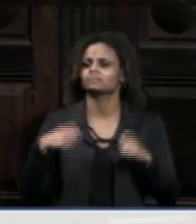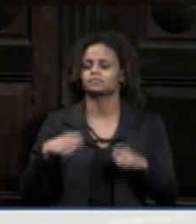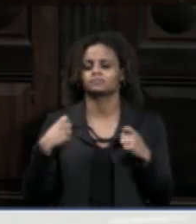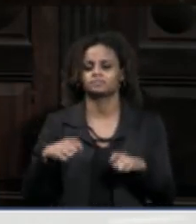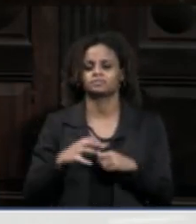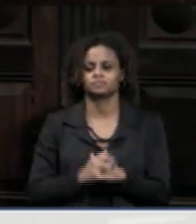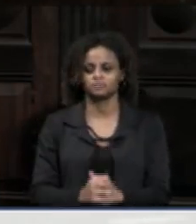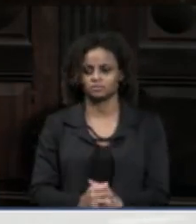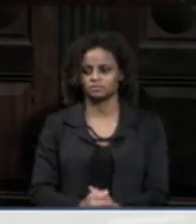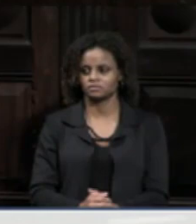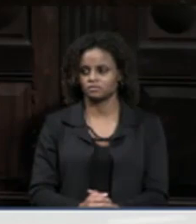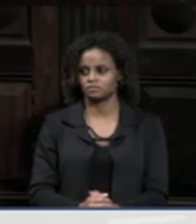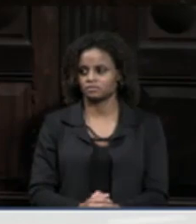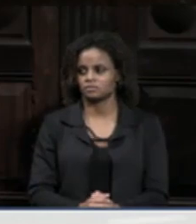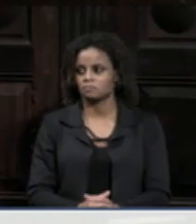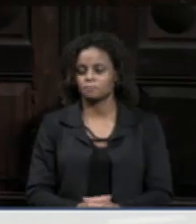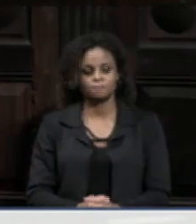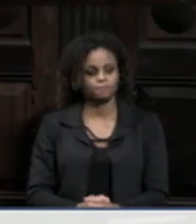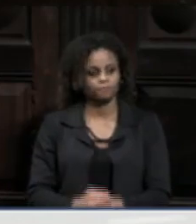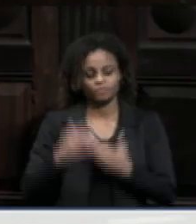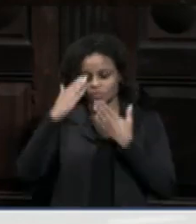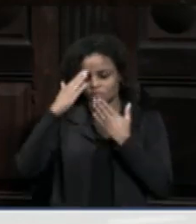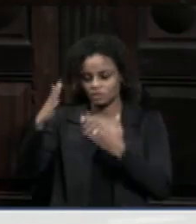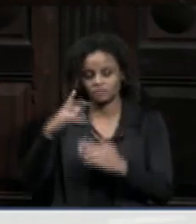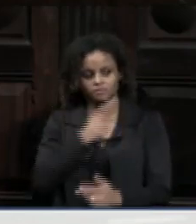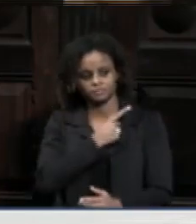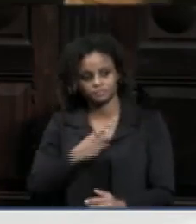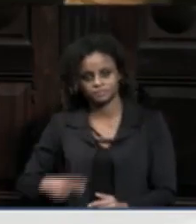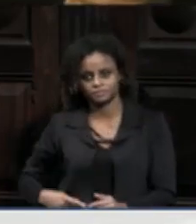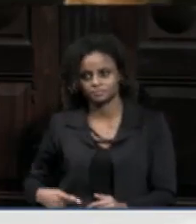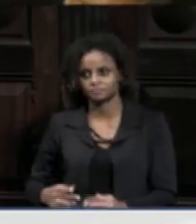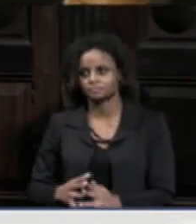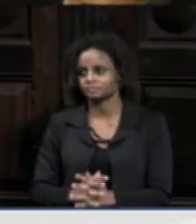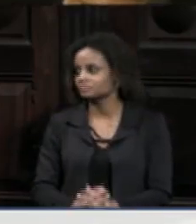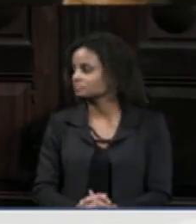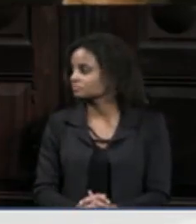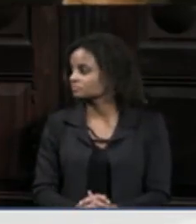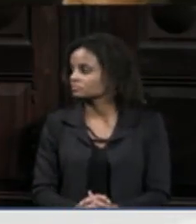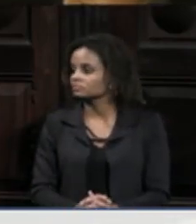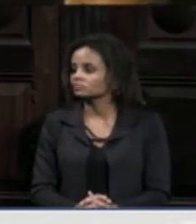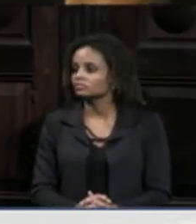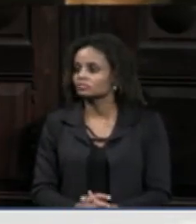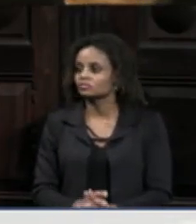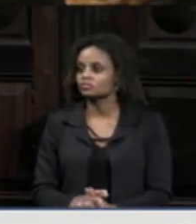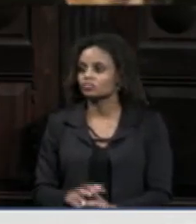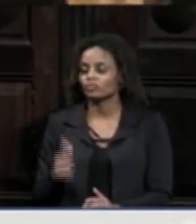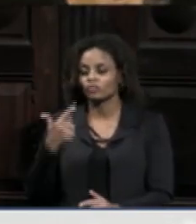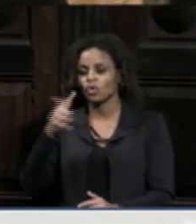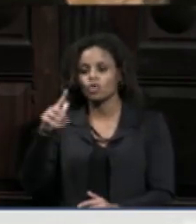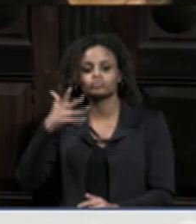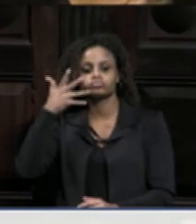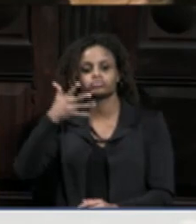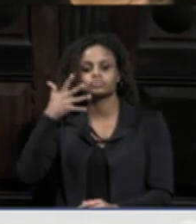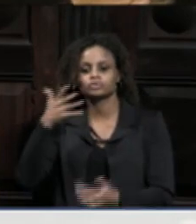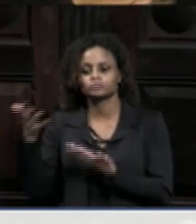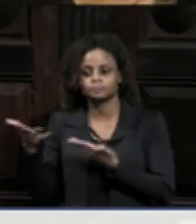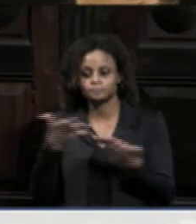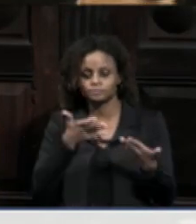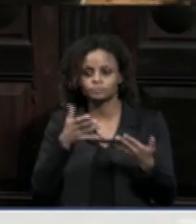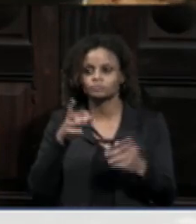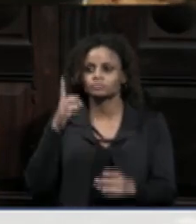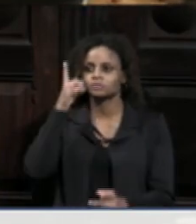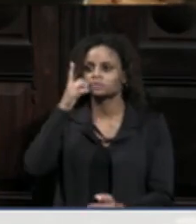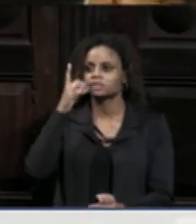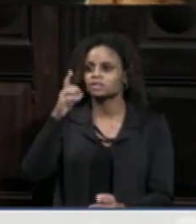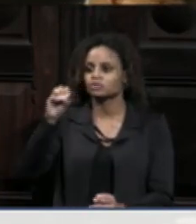as nossas decisões. Muito obrigado, senhor presidente. Próximo orador inscrito, deputado Carlos Osório,